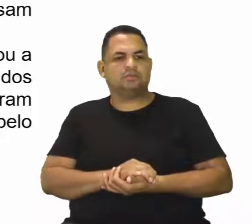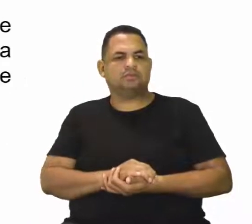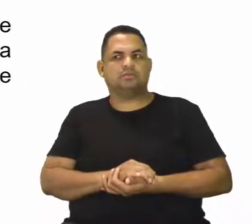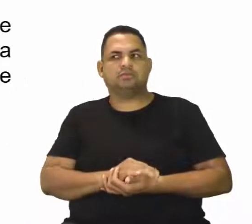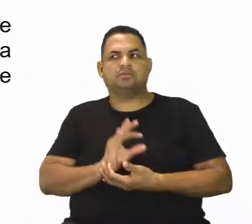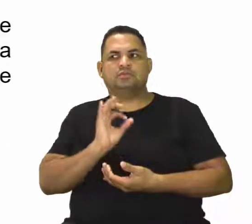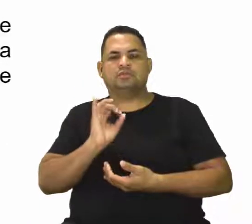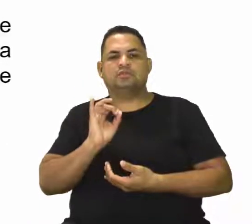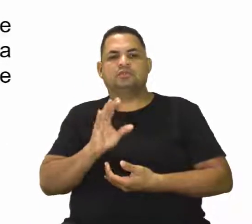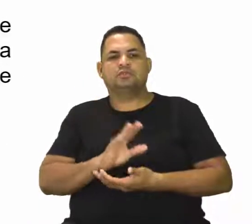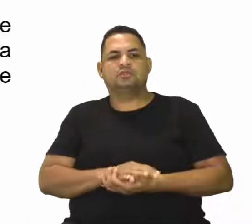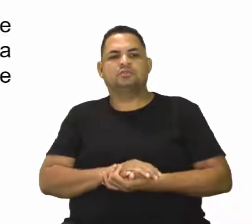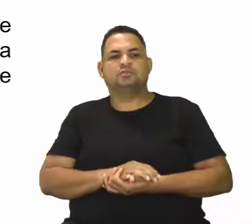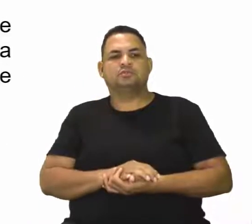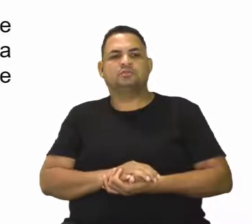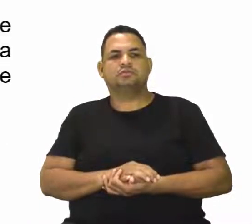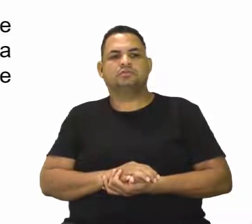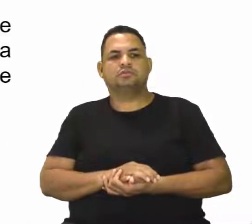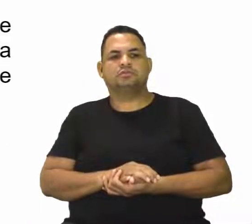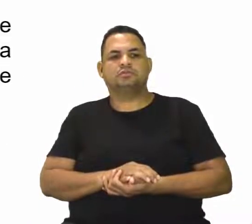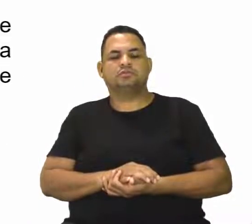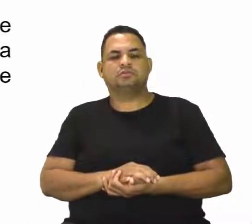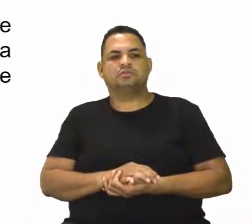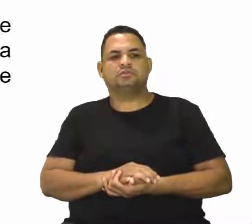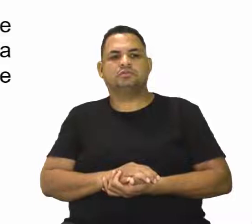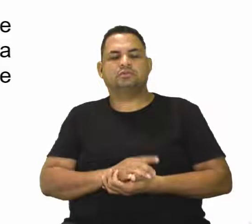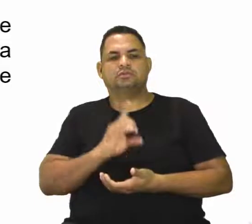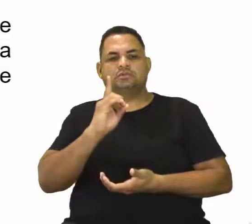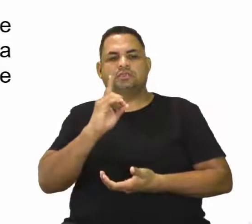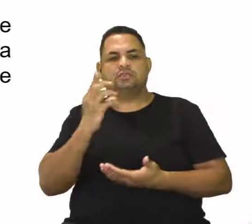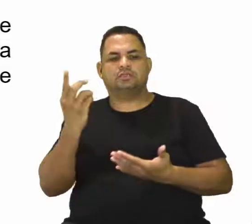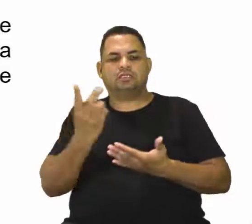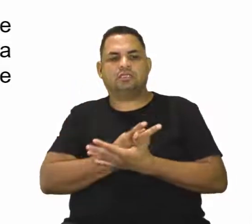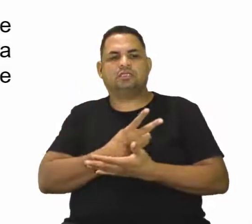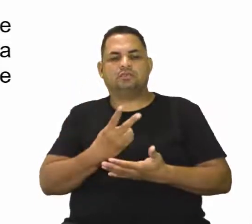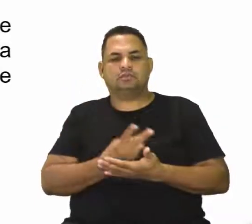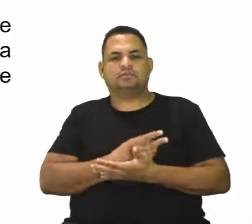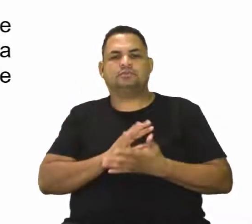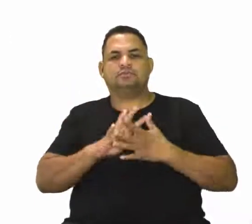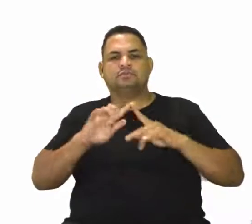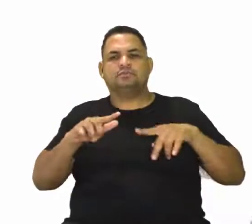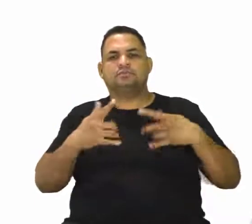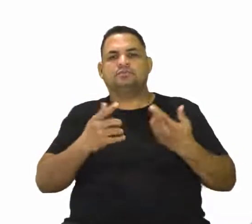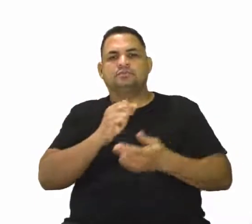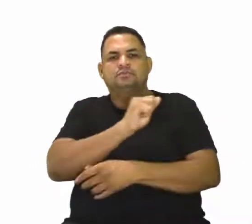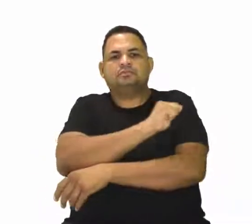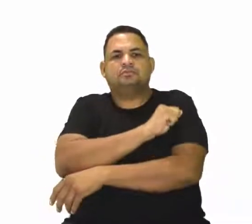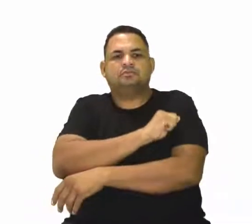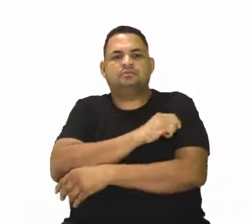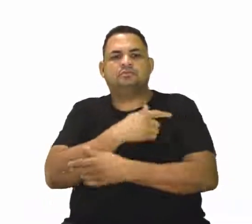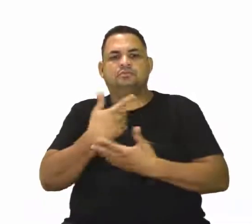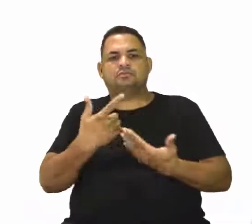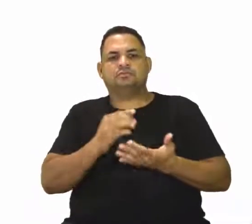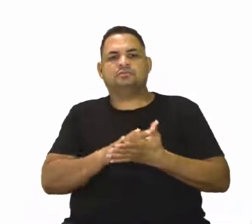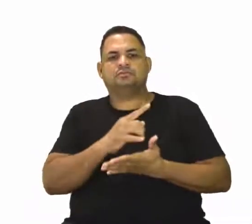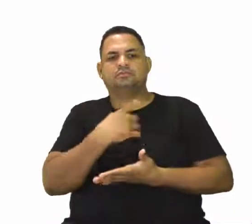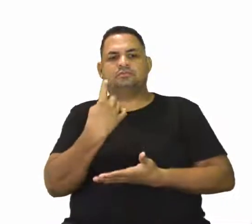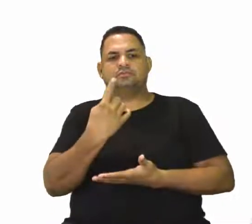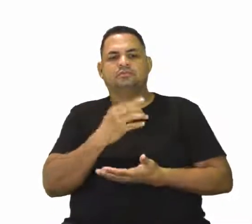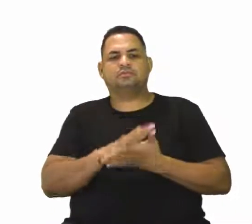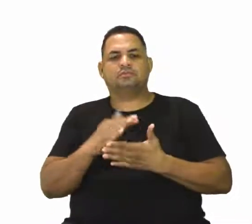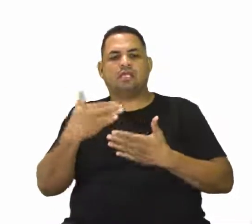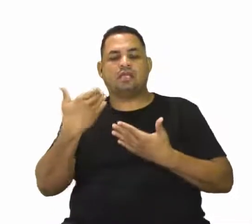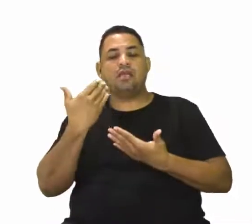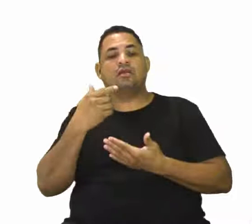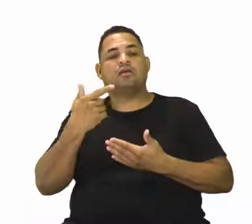somente que está errada a exceção é a letra B dentro da água mas aí aluno olha só o que que nós temos